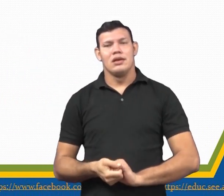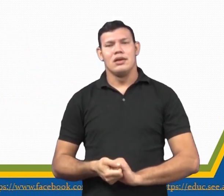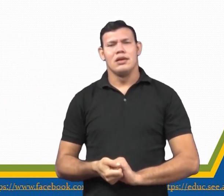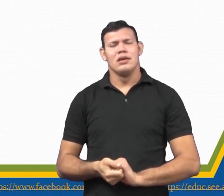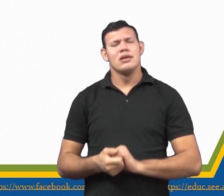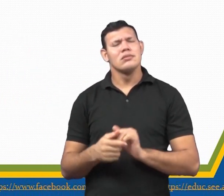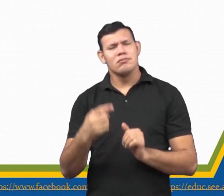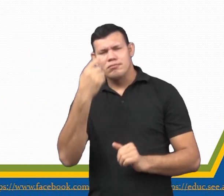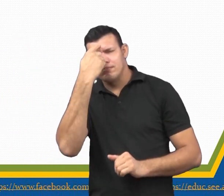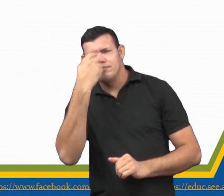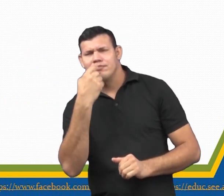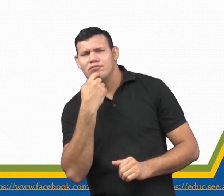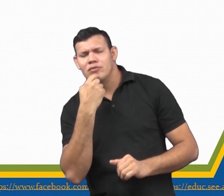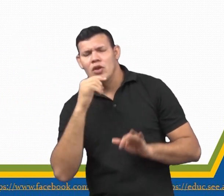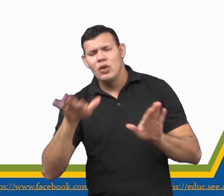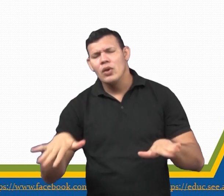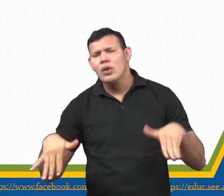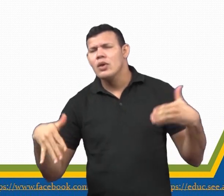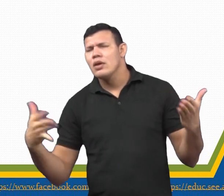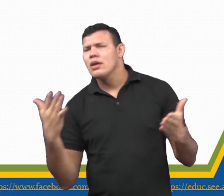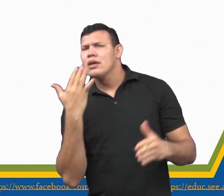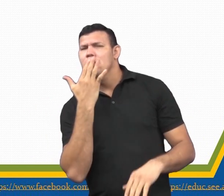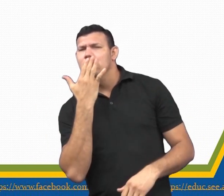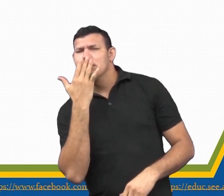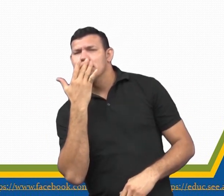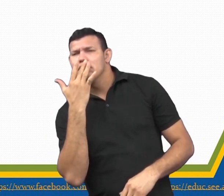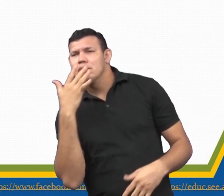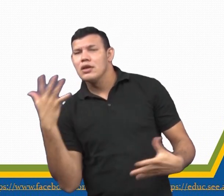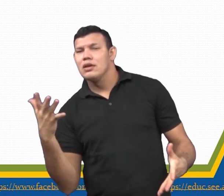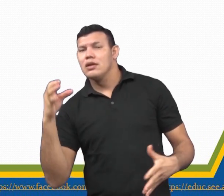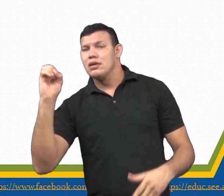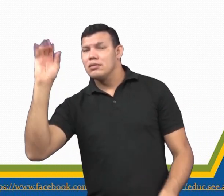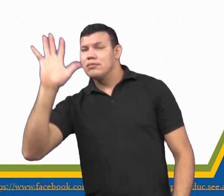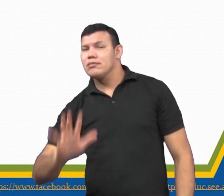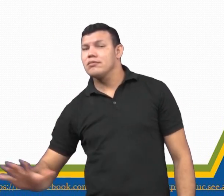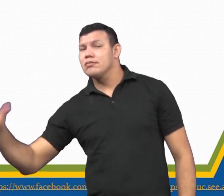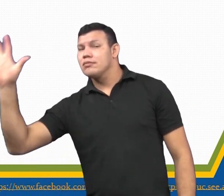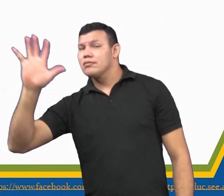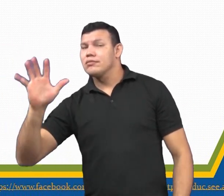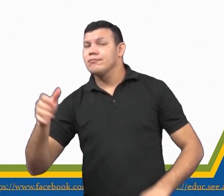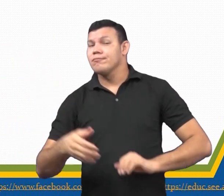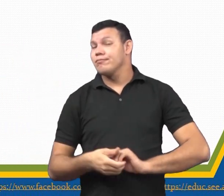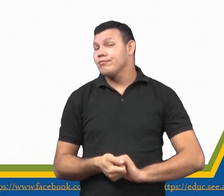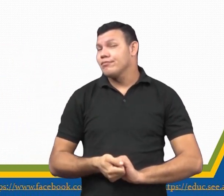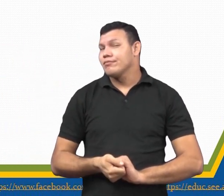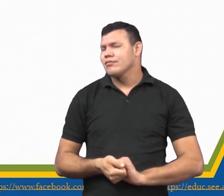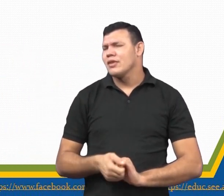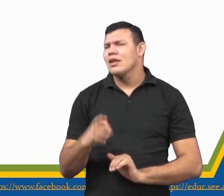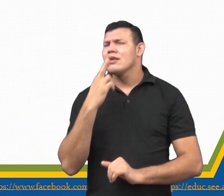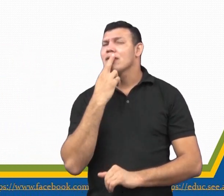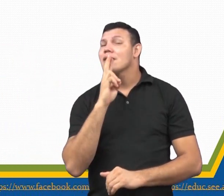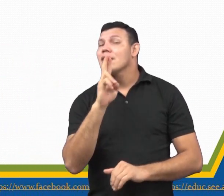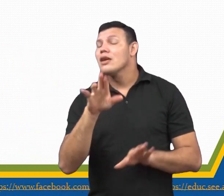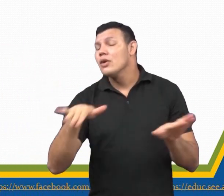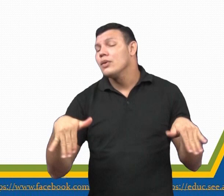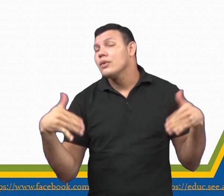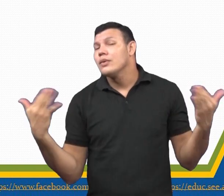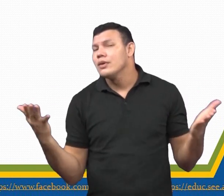pelo mapa, qual dessas cores representa a Oceania? Então a resposta é